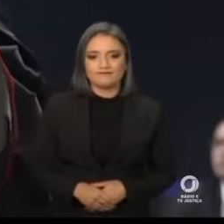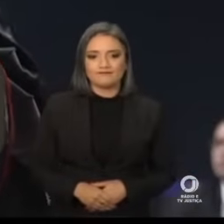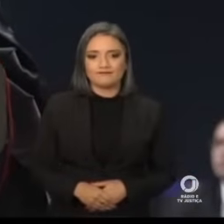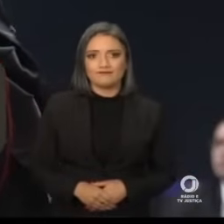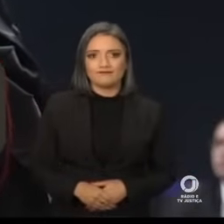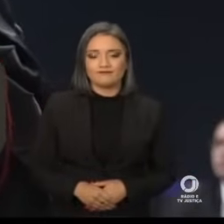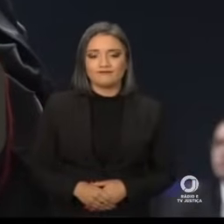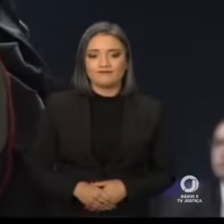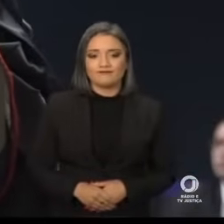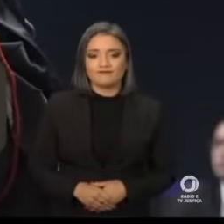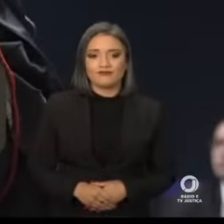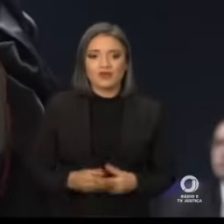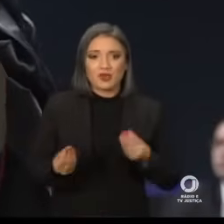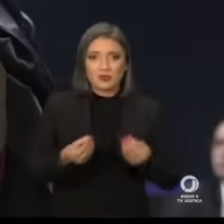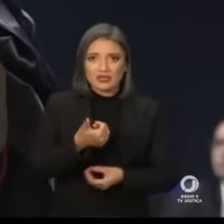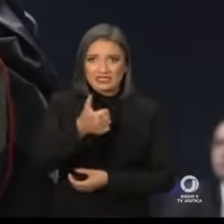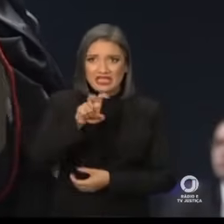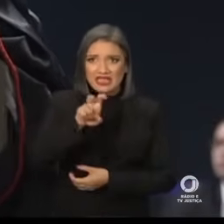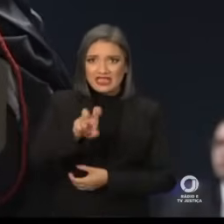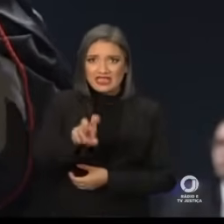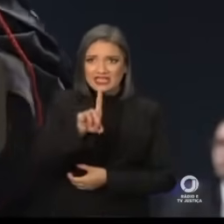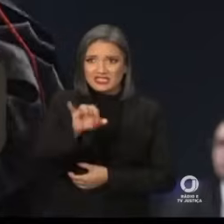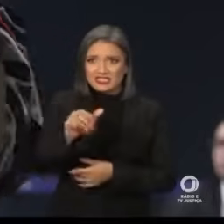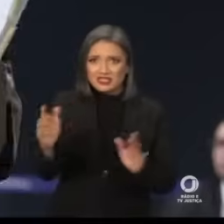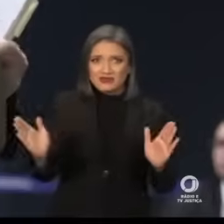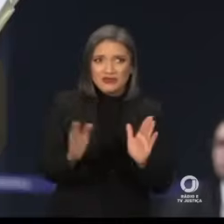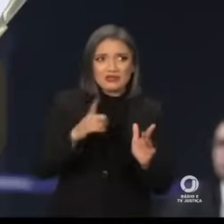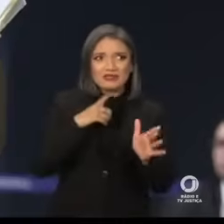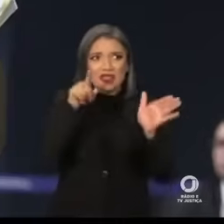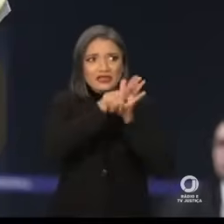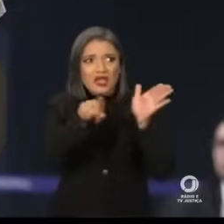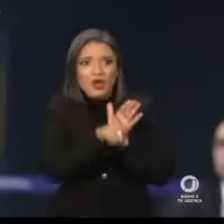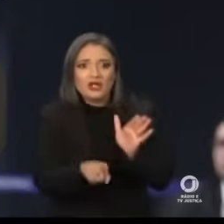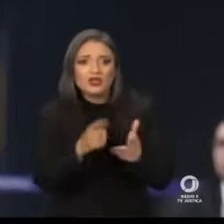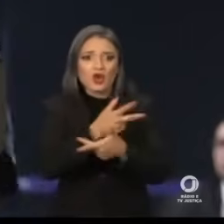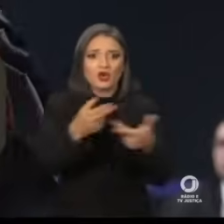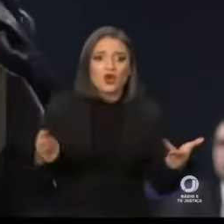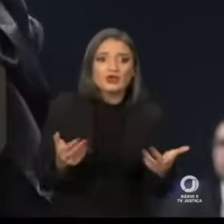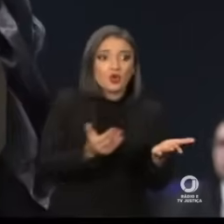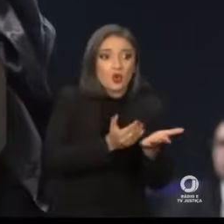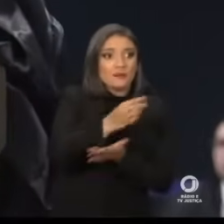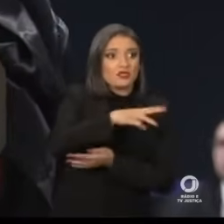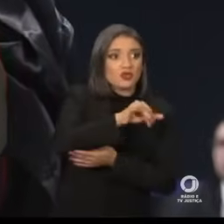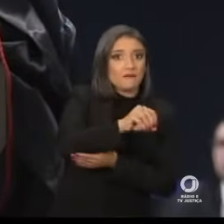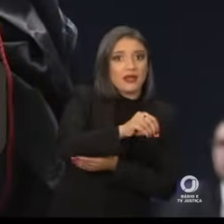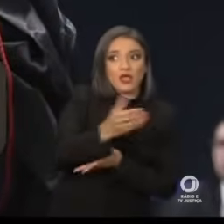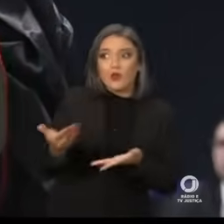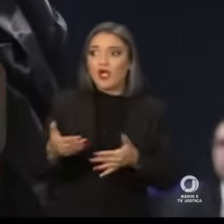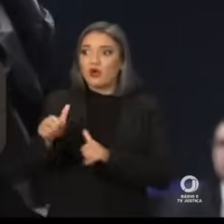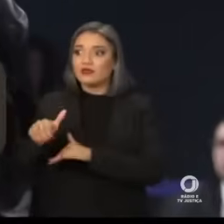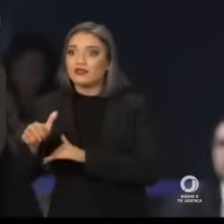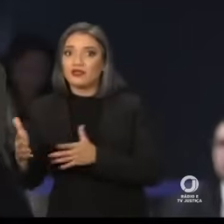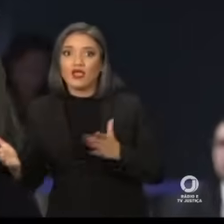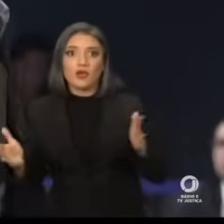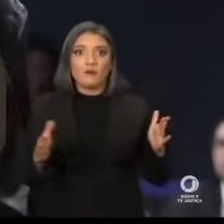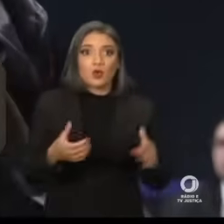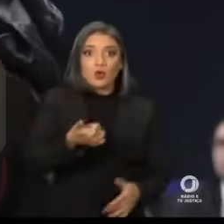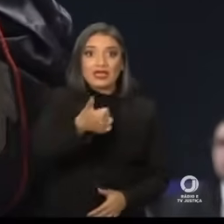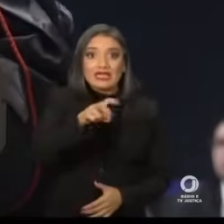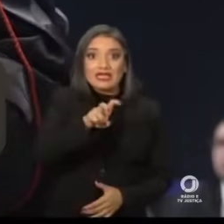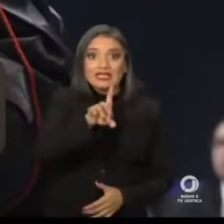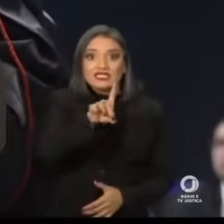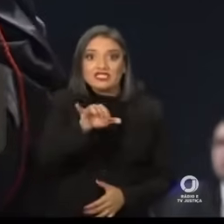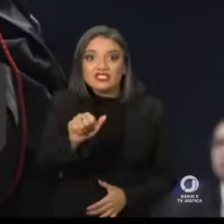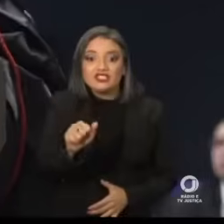Numa instrução de menos de 15 dias, seguida de interrogatório. A instrução começou em maio, nós estamos em setembro. 15 dias